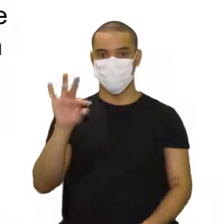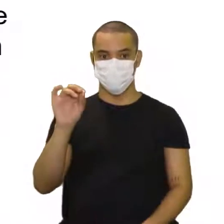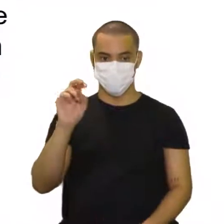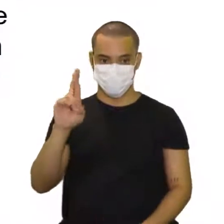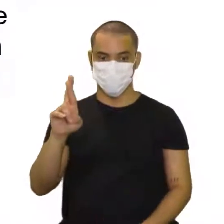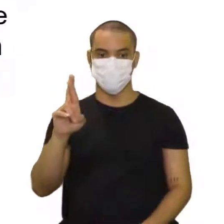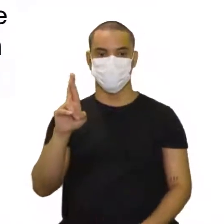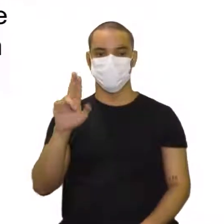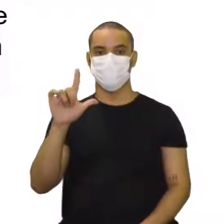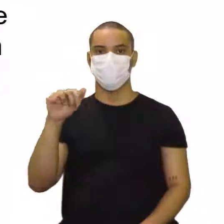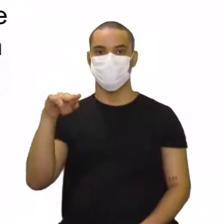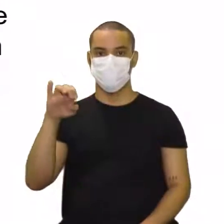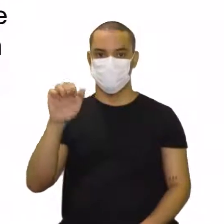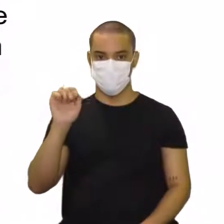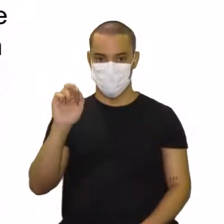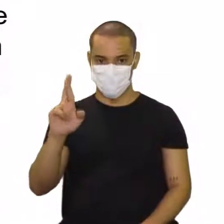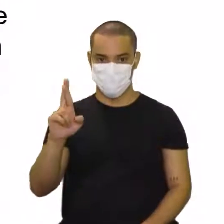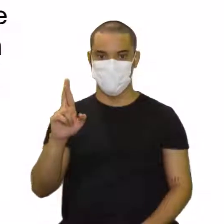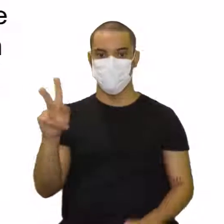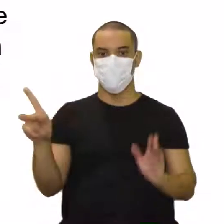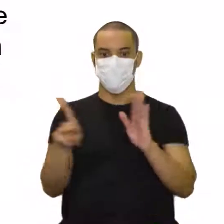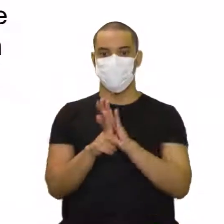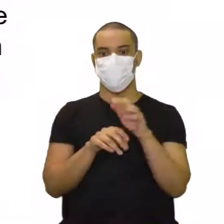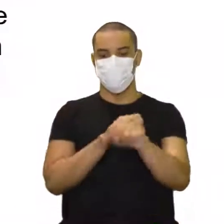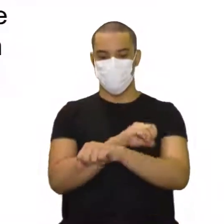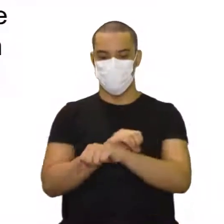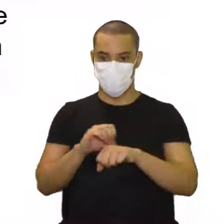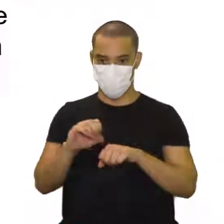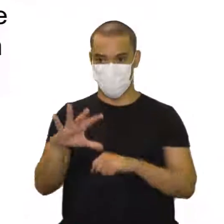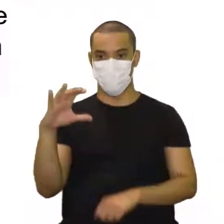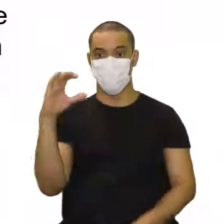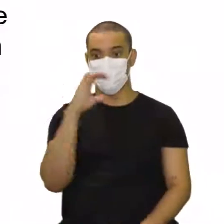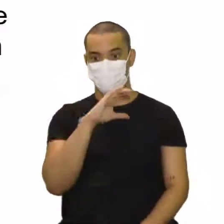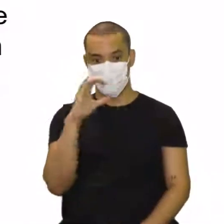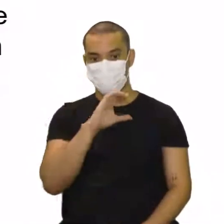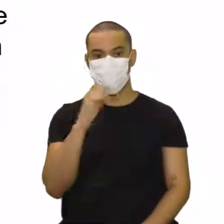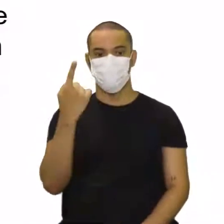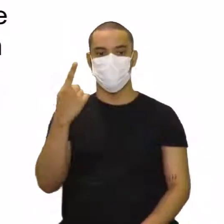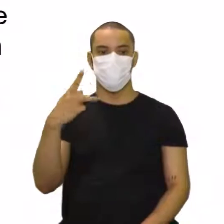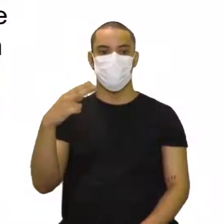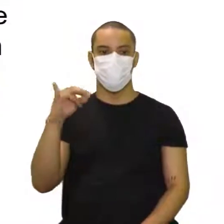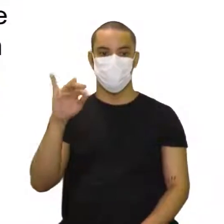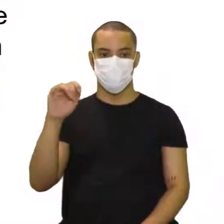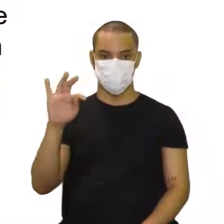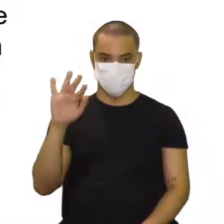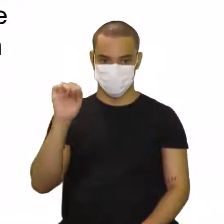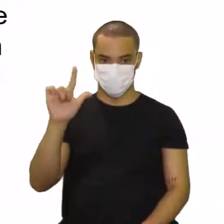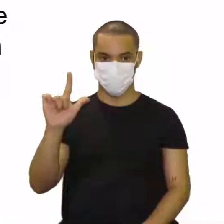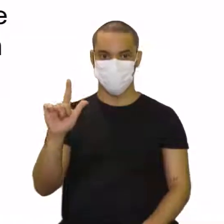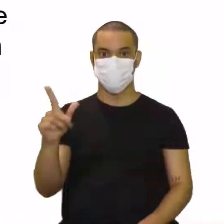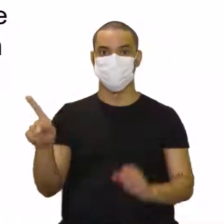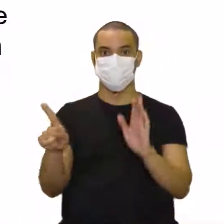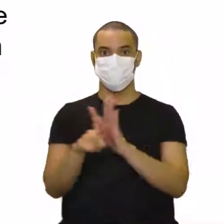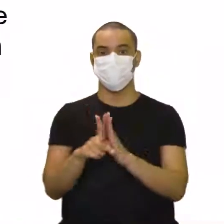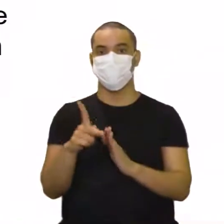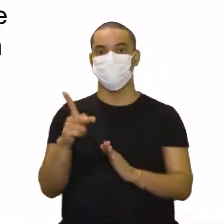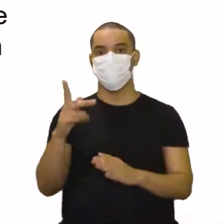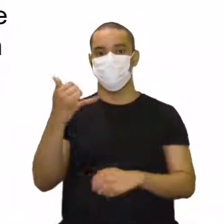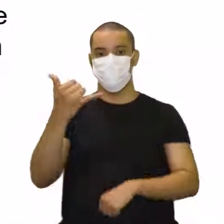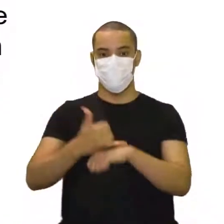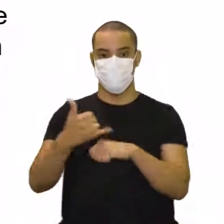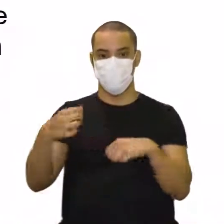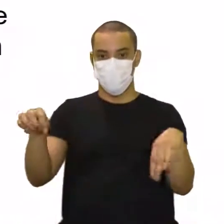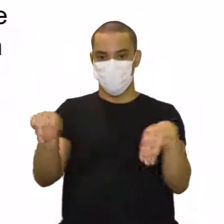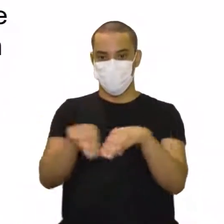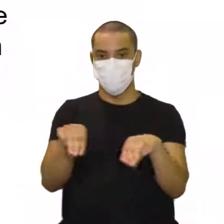motor linear de indução que acelera um projétil ferromagnético ou condutor